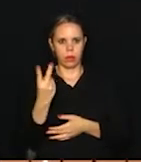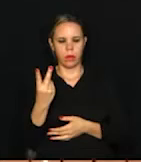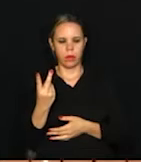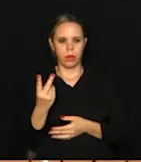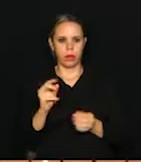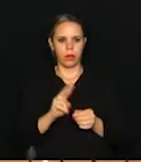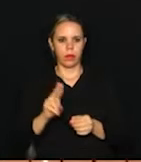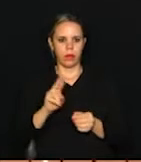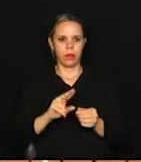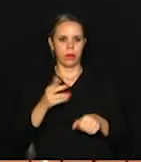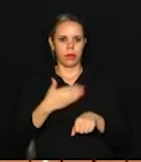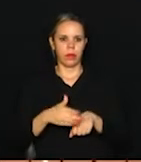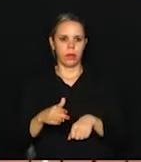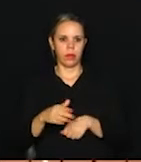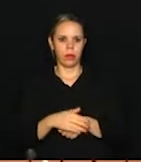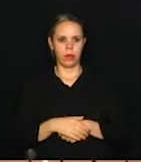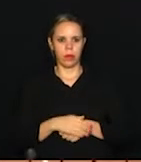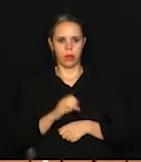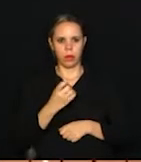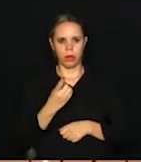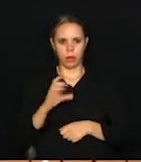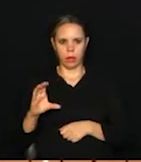arrecadados pela INDEC.